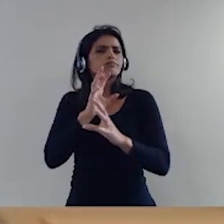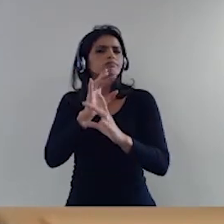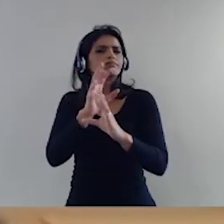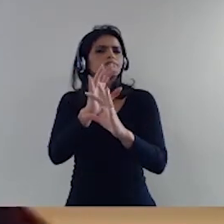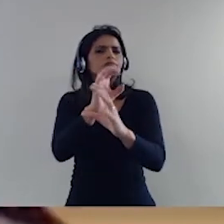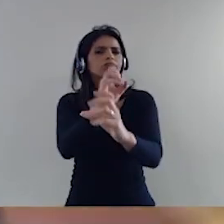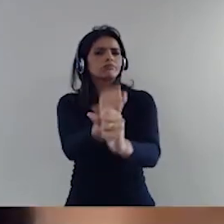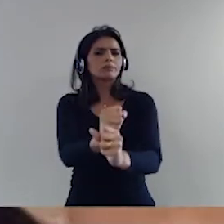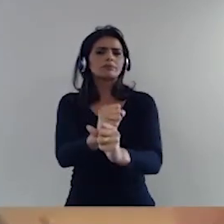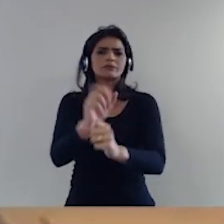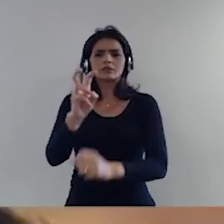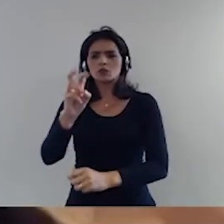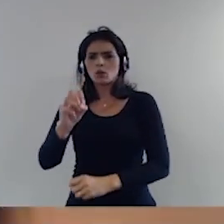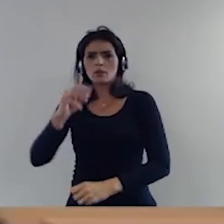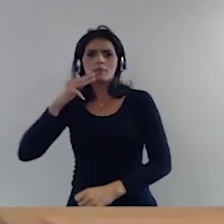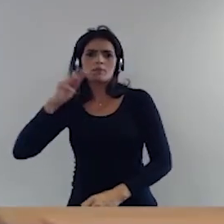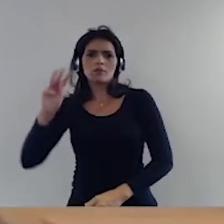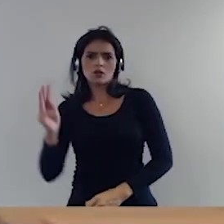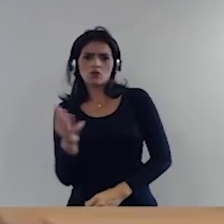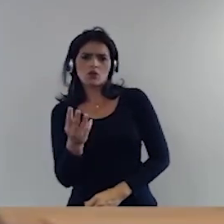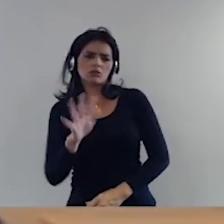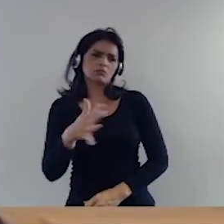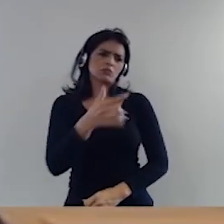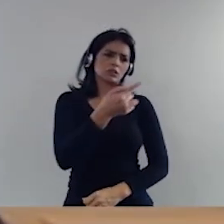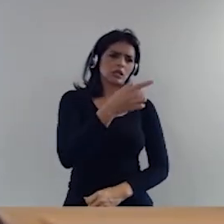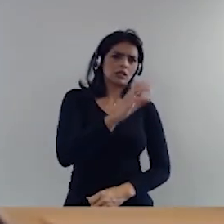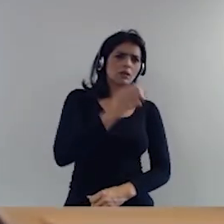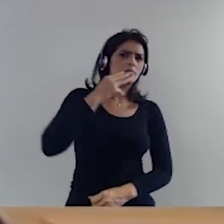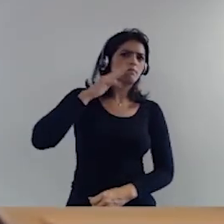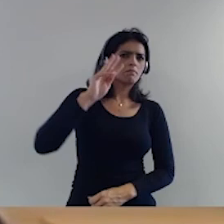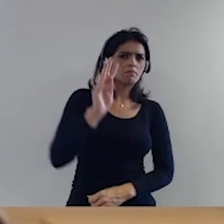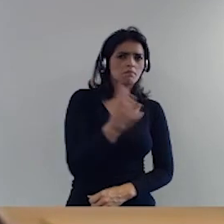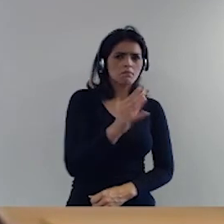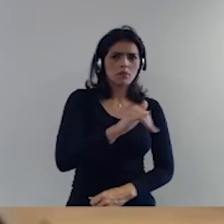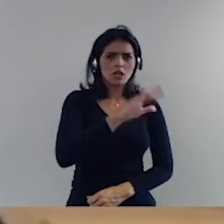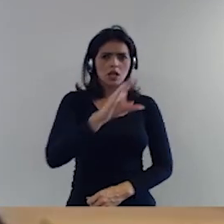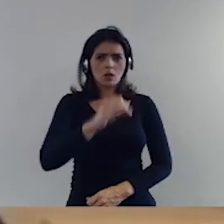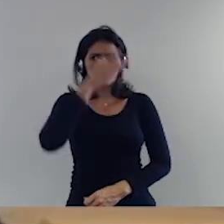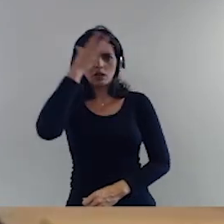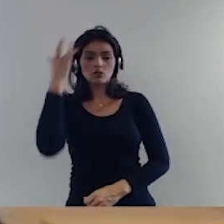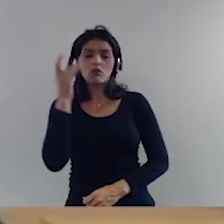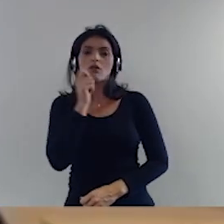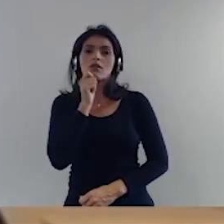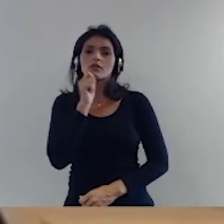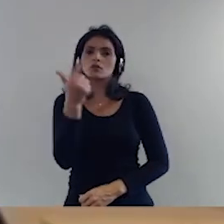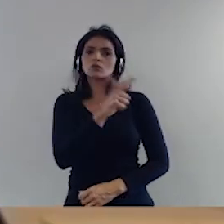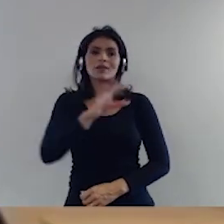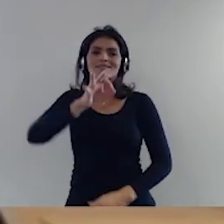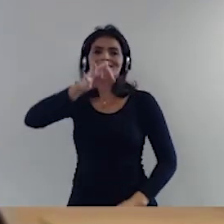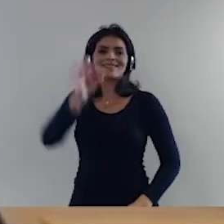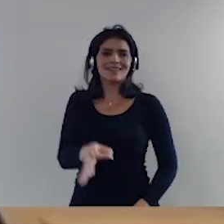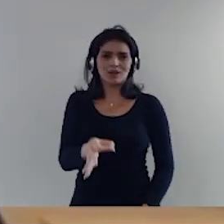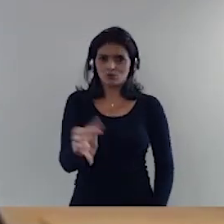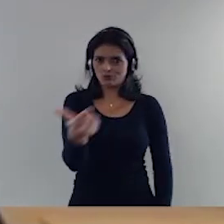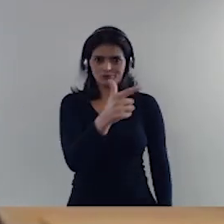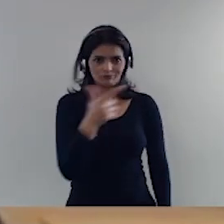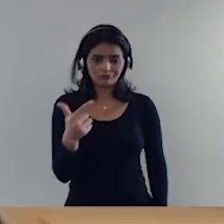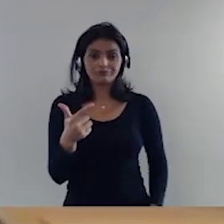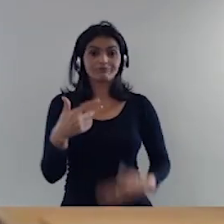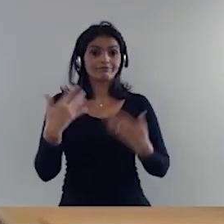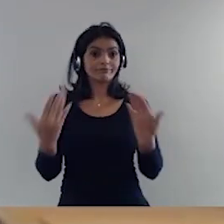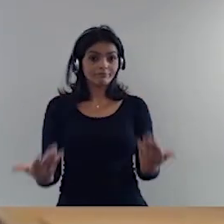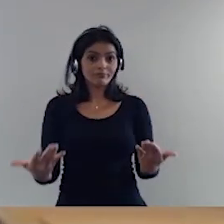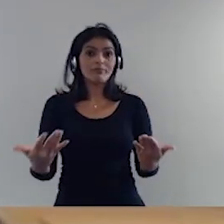números, falou-se em 50 milhões, 70 milhões, e acho que ainda não há um número fechado. Portanto, a